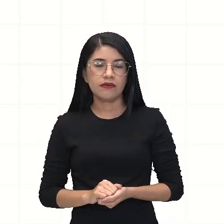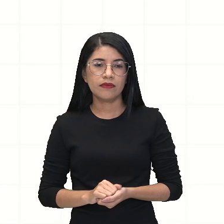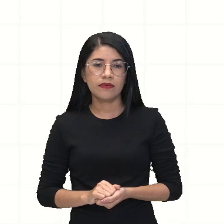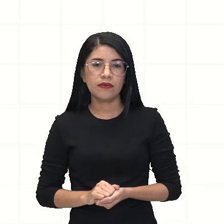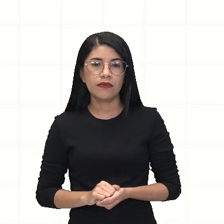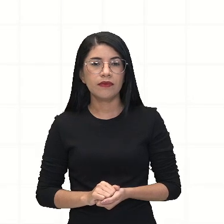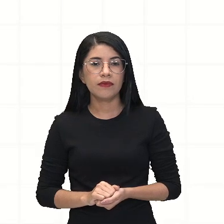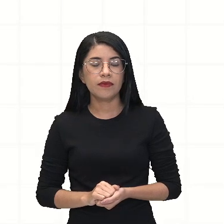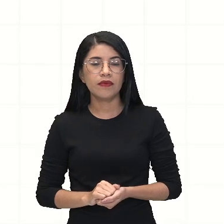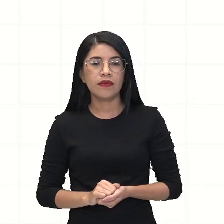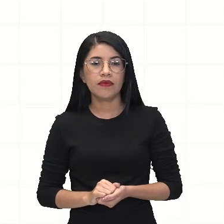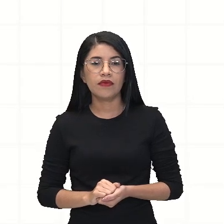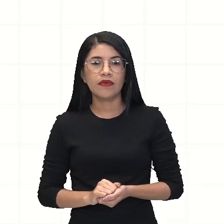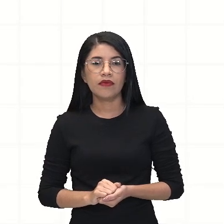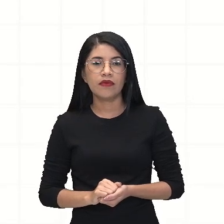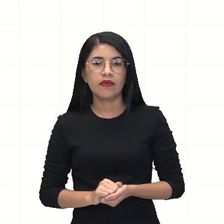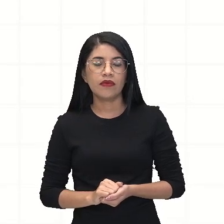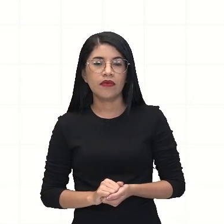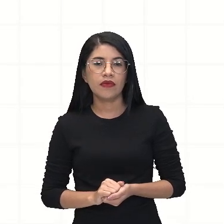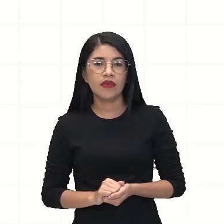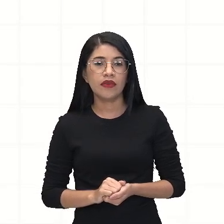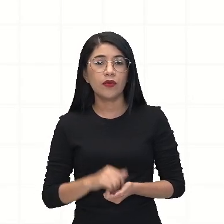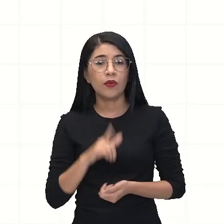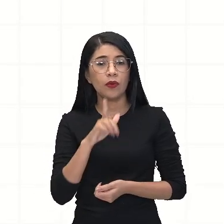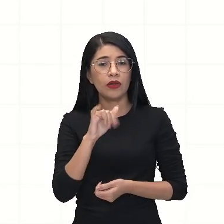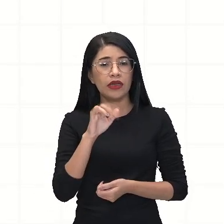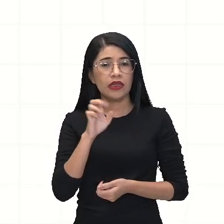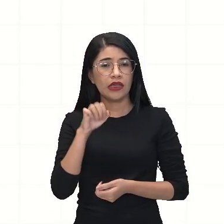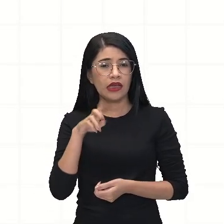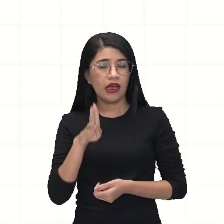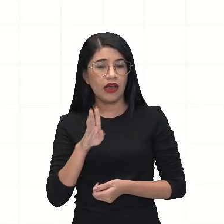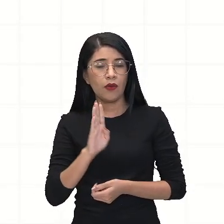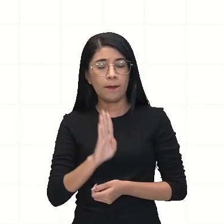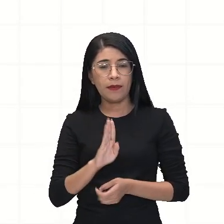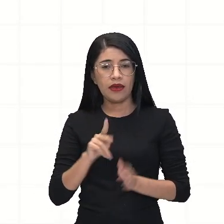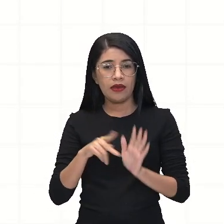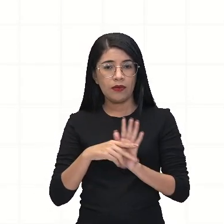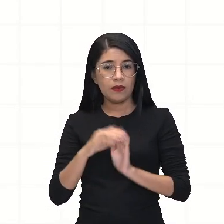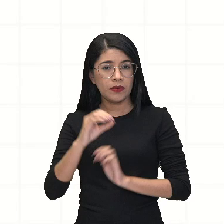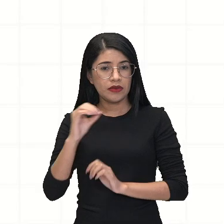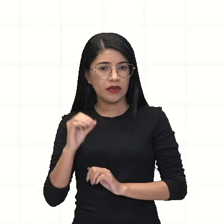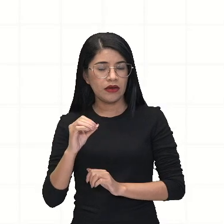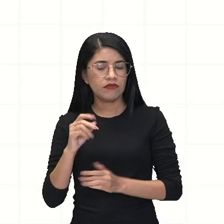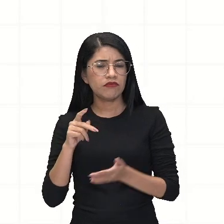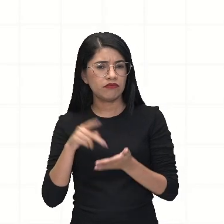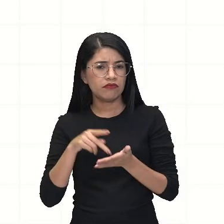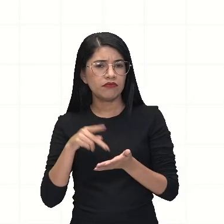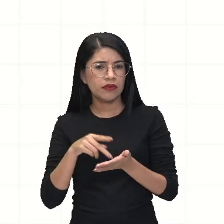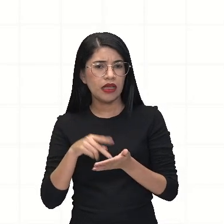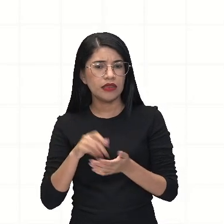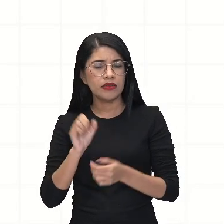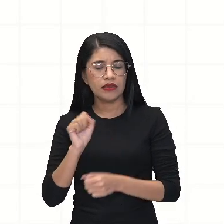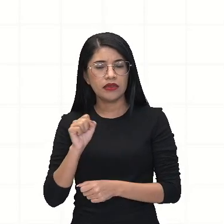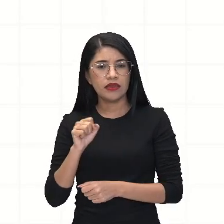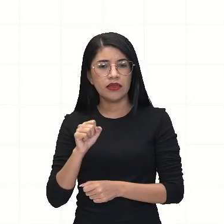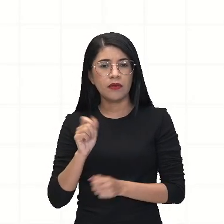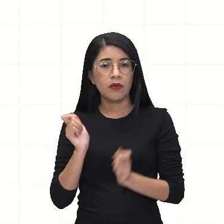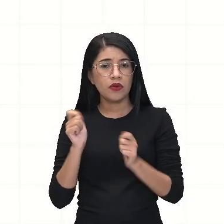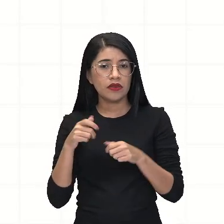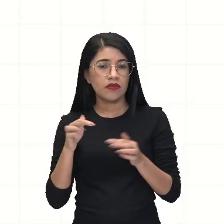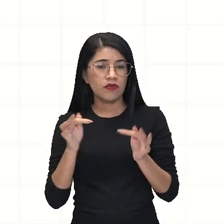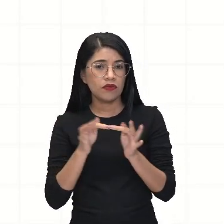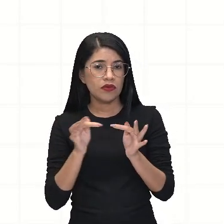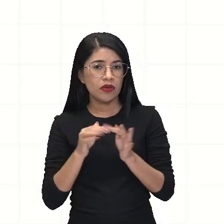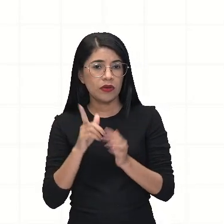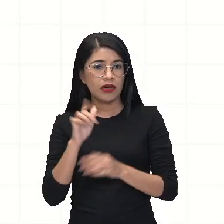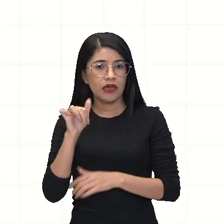Então, a afirmativa diz, o coeficiente linear é igual a zero. É verdade, né? Para eu ter uma função linear,